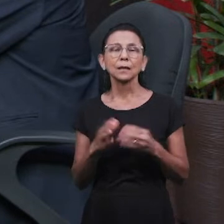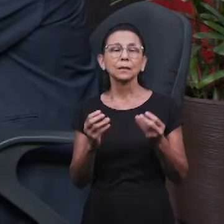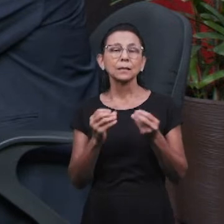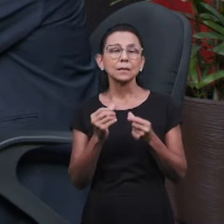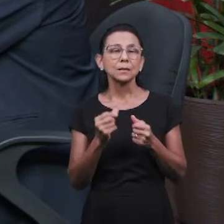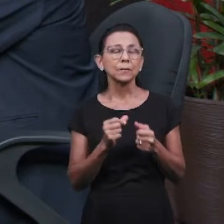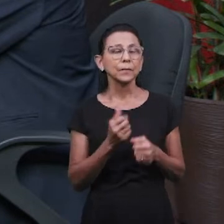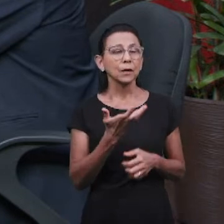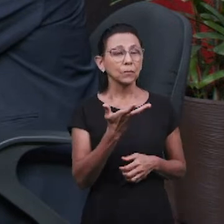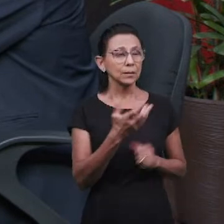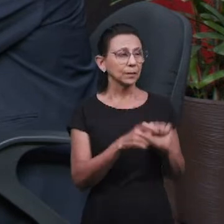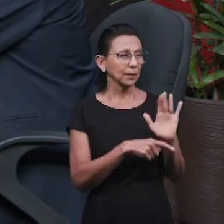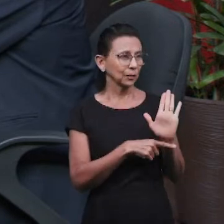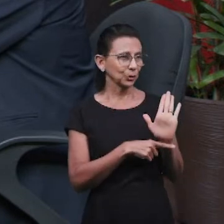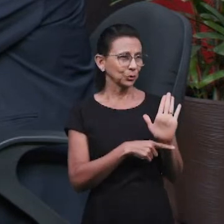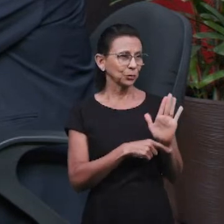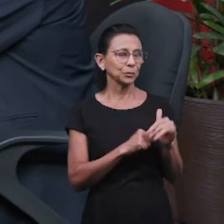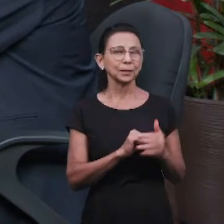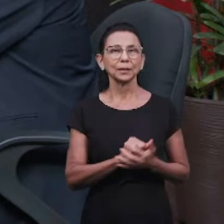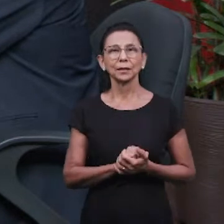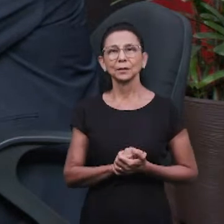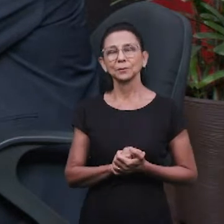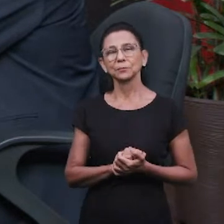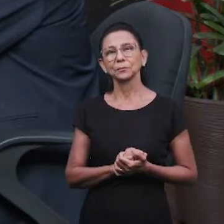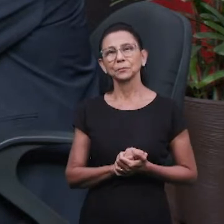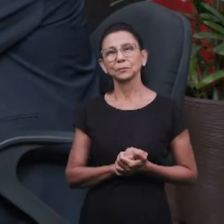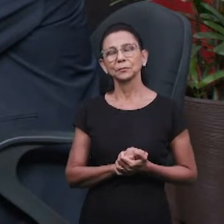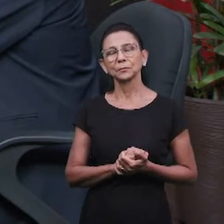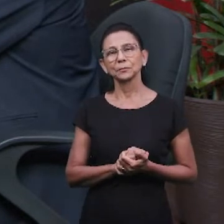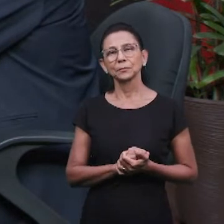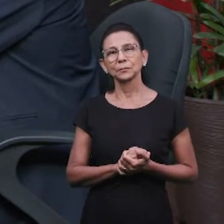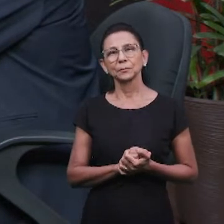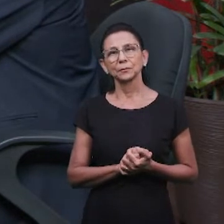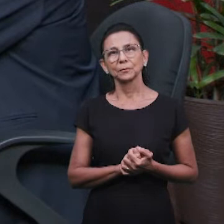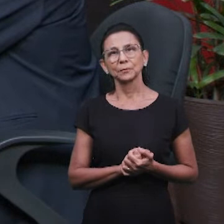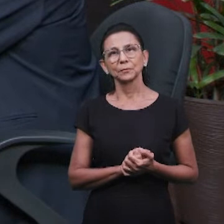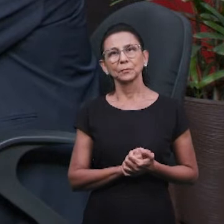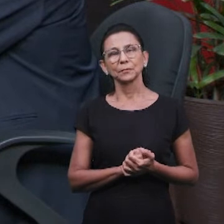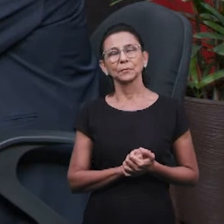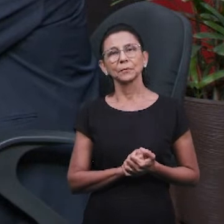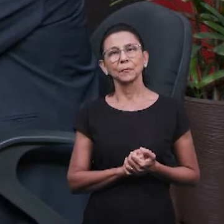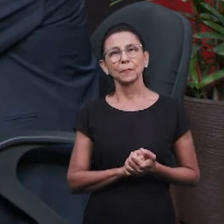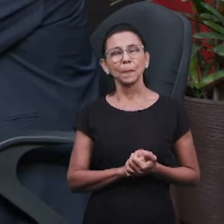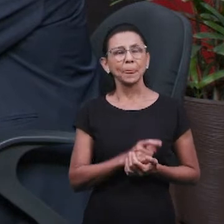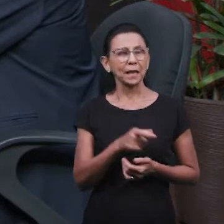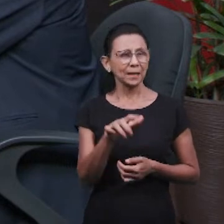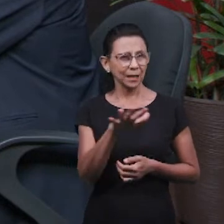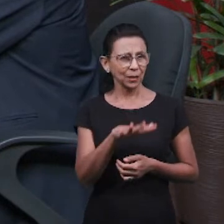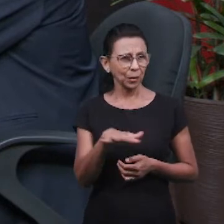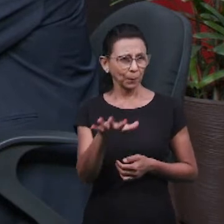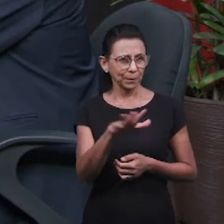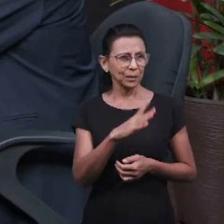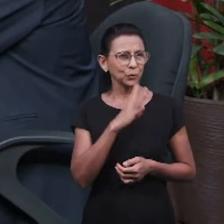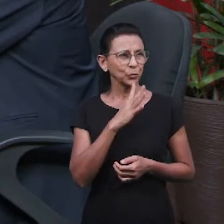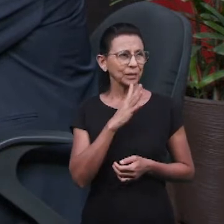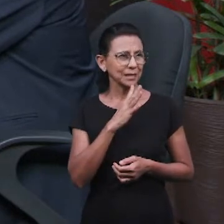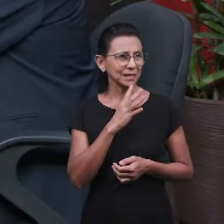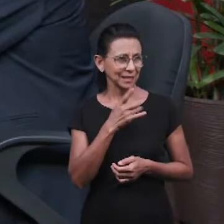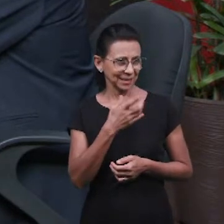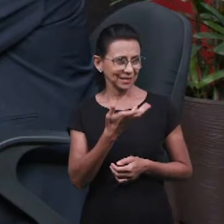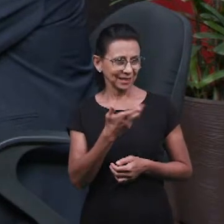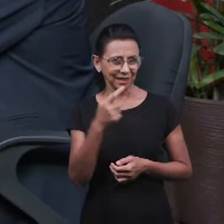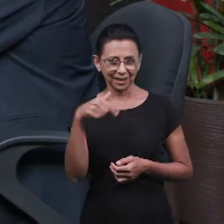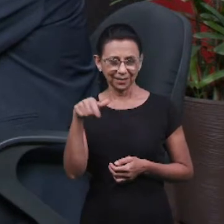de perguntar se quer uma ajuda, de direcionar aonde, às vezes, precisa de conhecer um ambiente lá fora, porque eles não passam